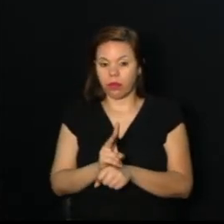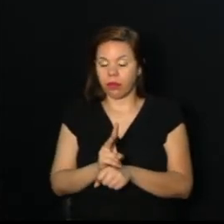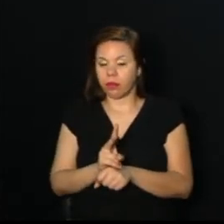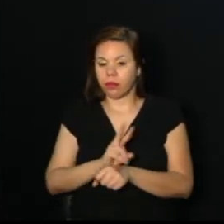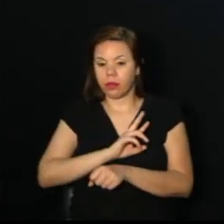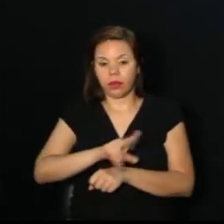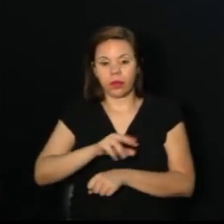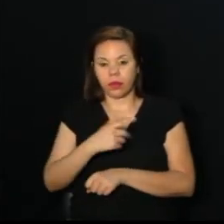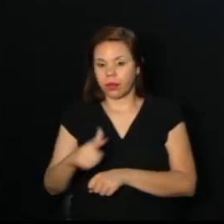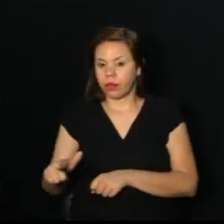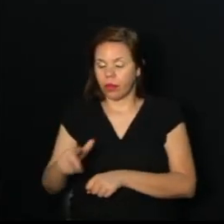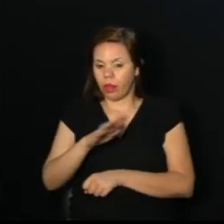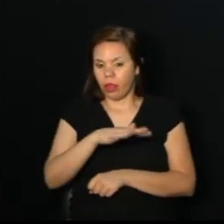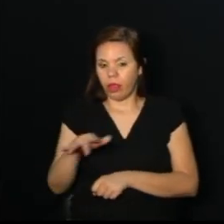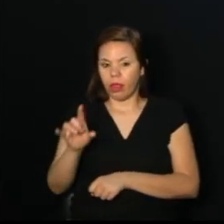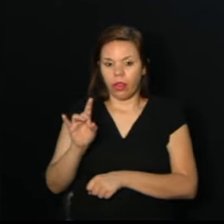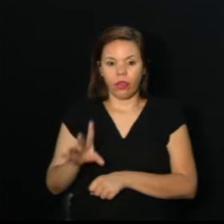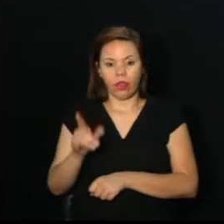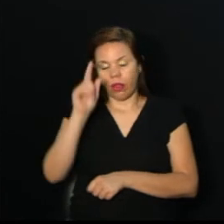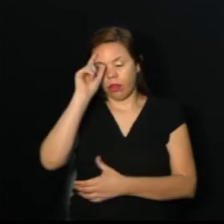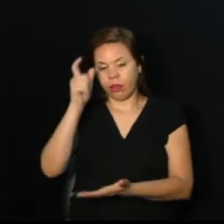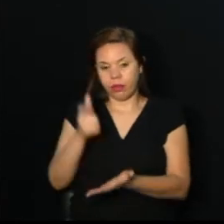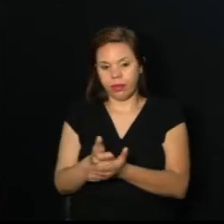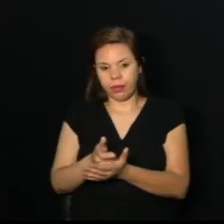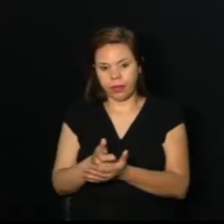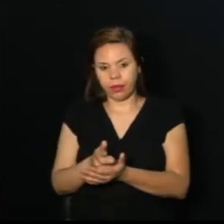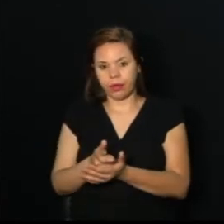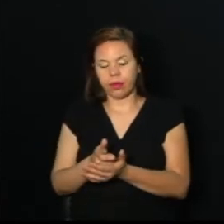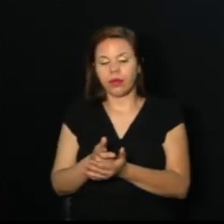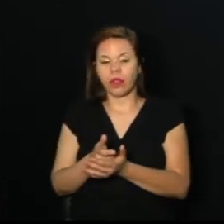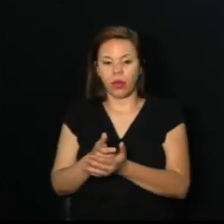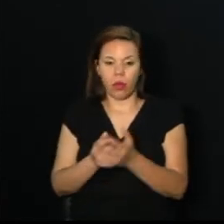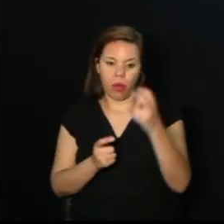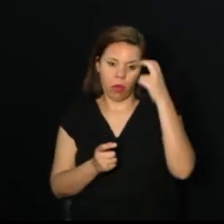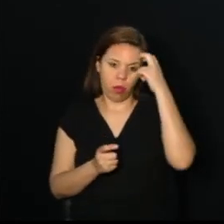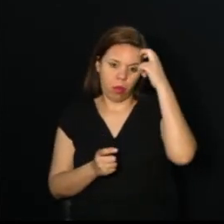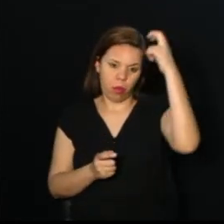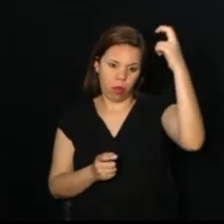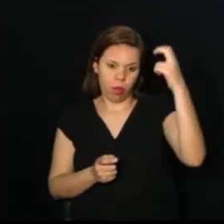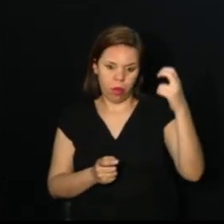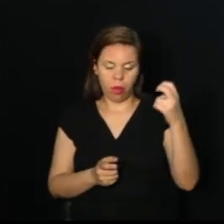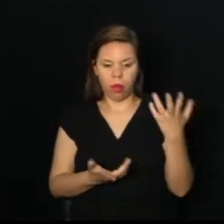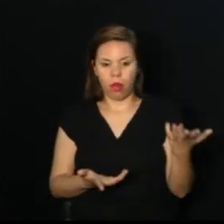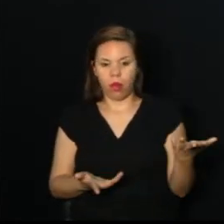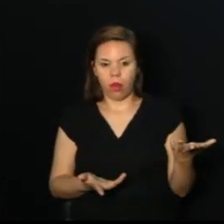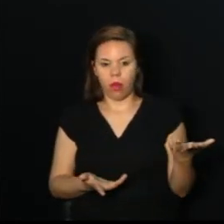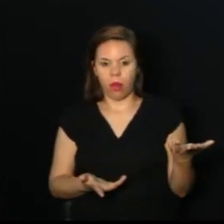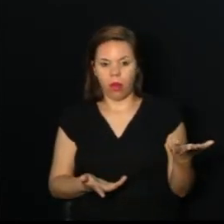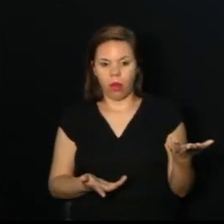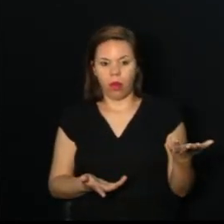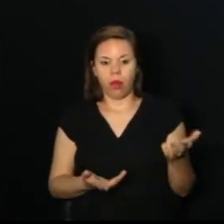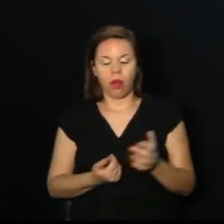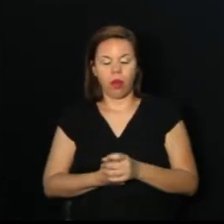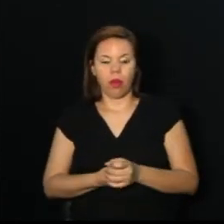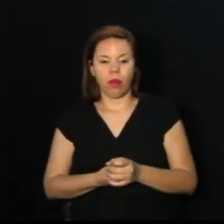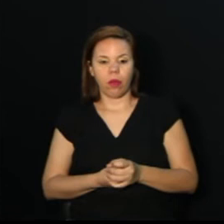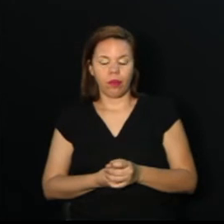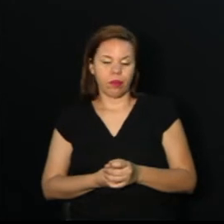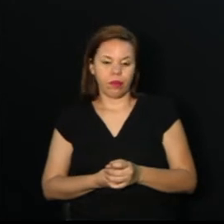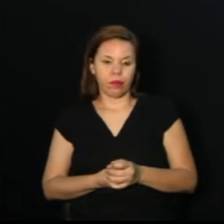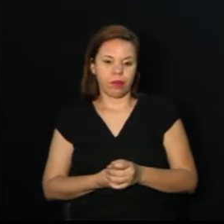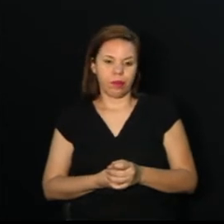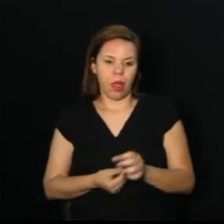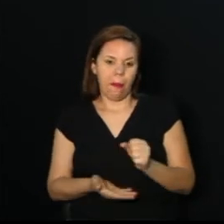existe criança com dislexia com QI abaixo do normal, né?